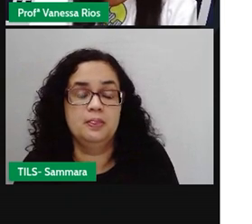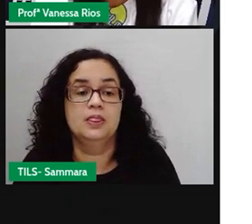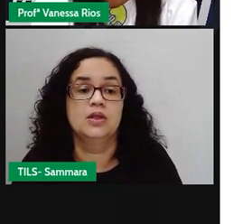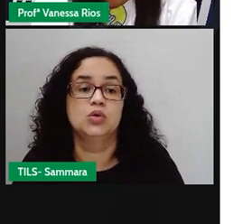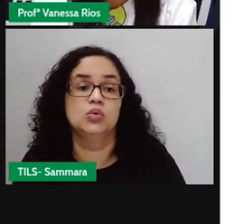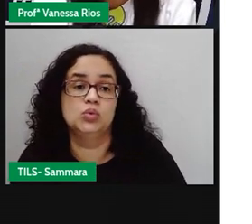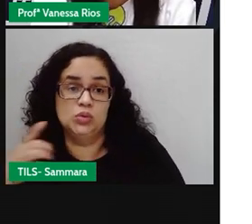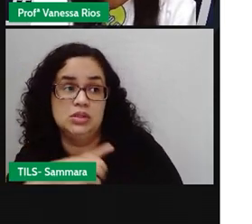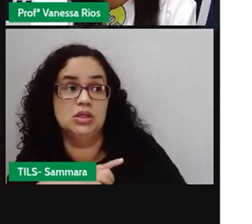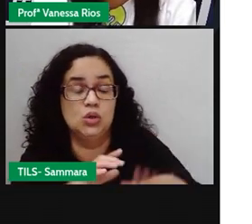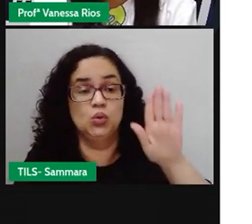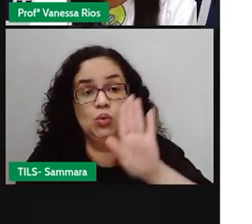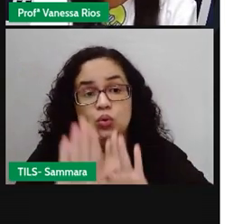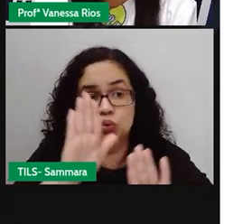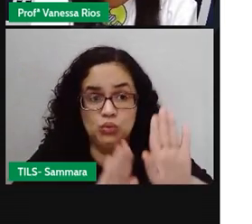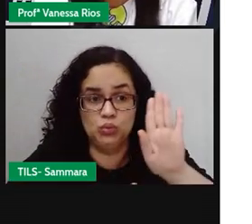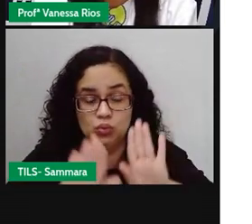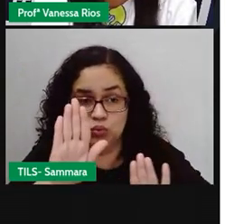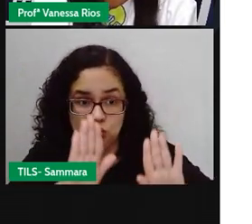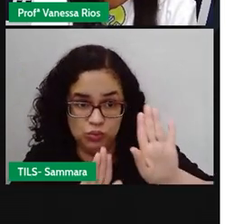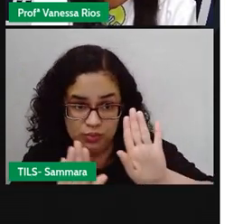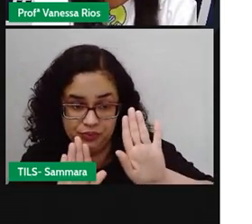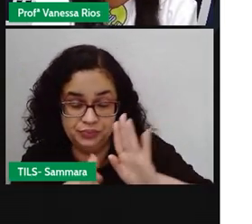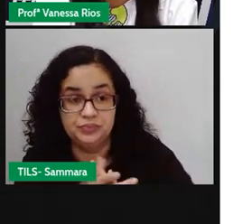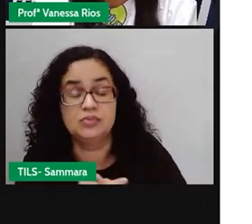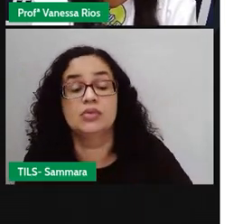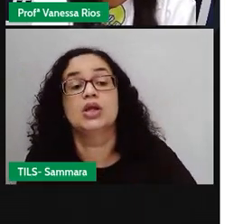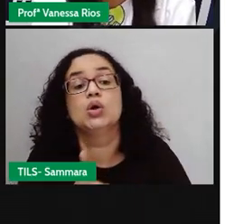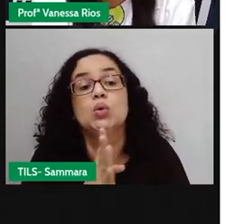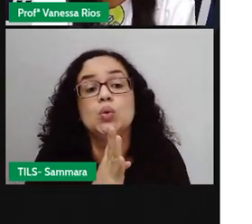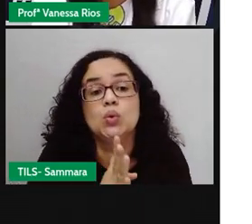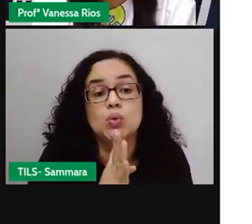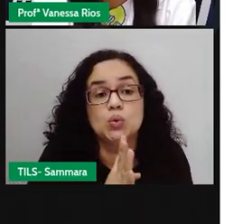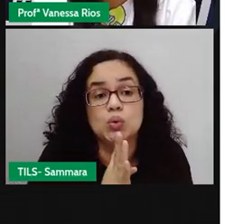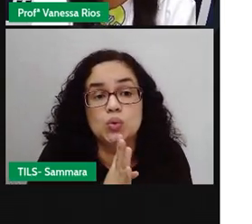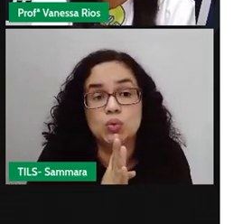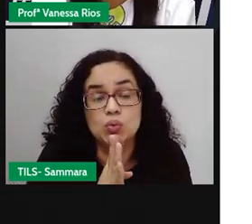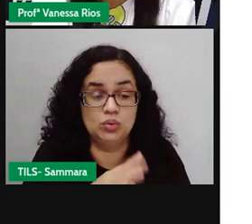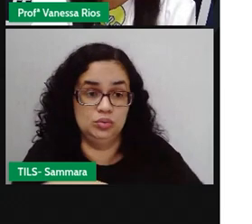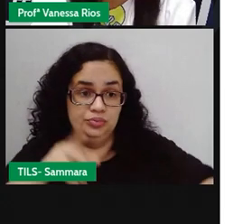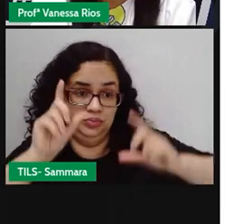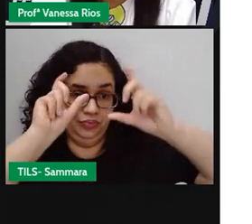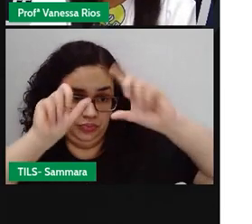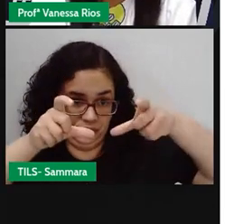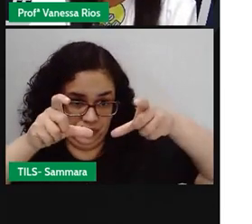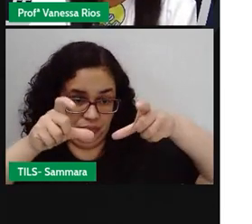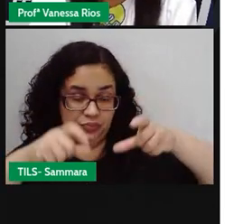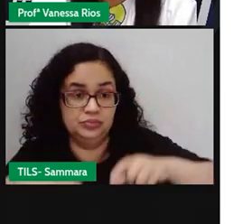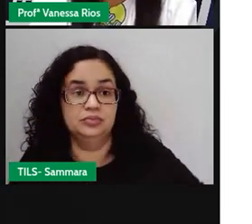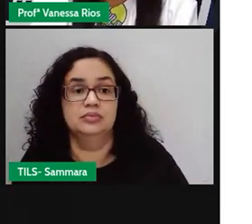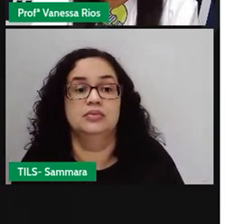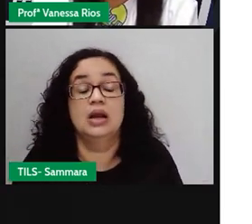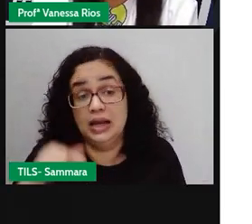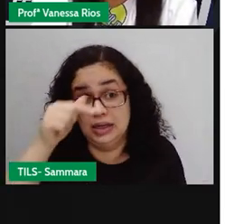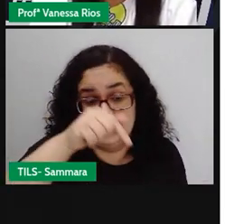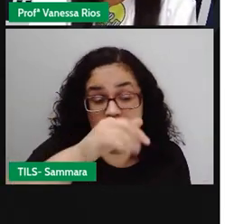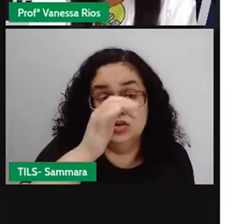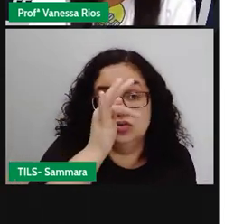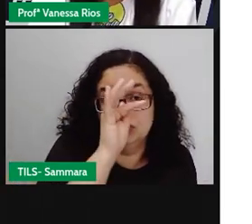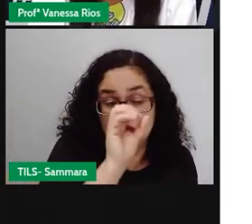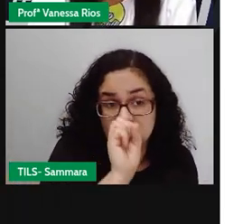um desses órgãos que cuida, né, dos patrimônios reconhecidos de um determinado lugar. Aqui em Feira de